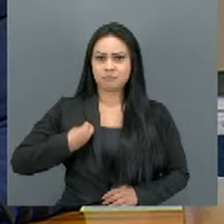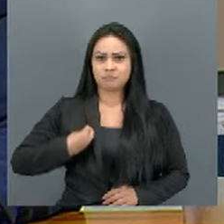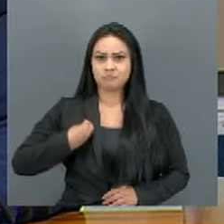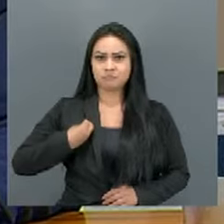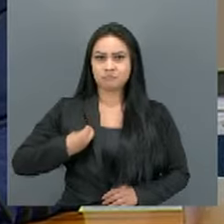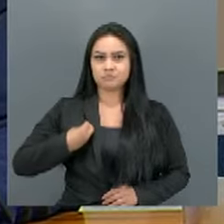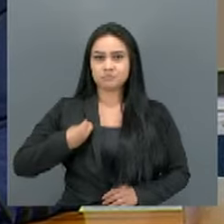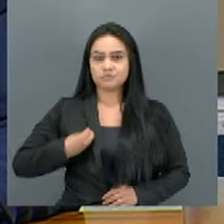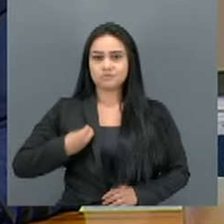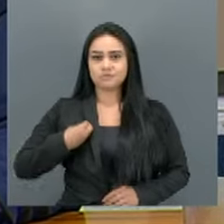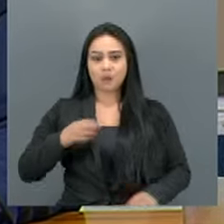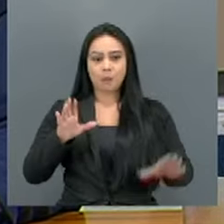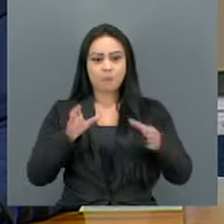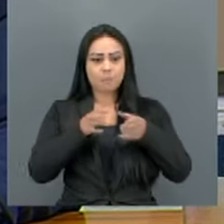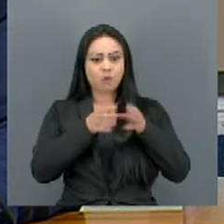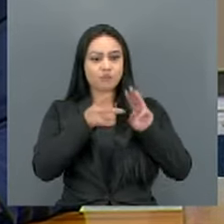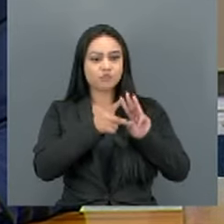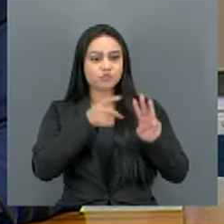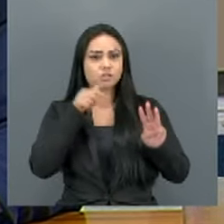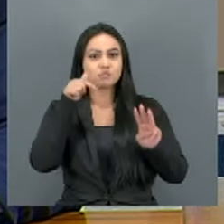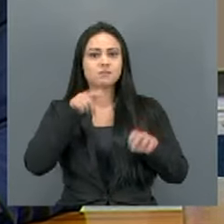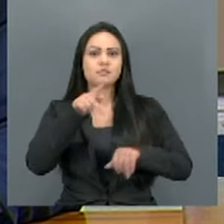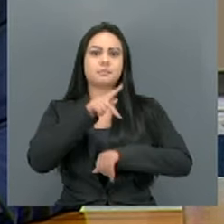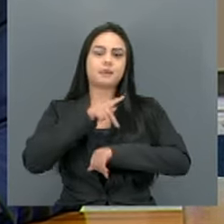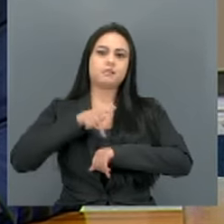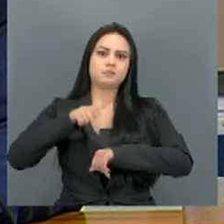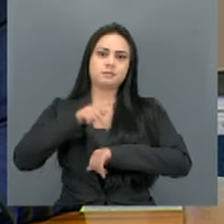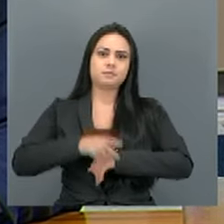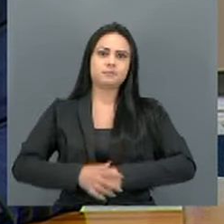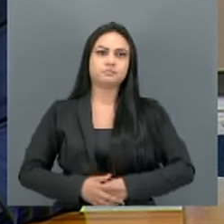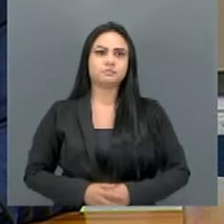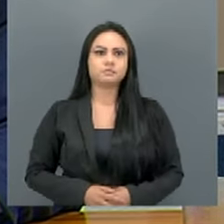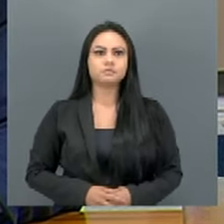com os povos indígenas deste país,